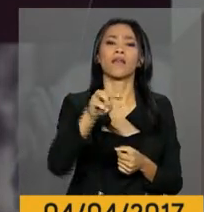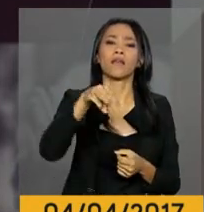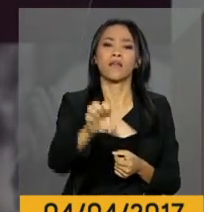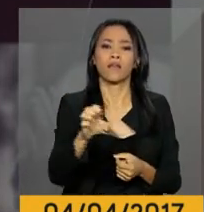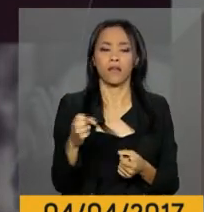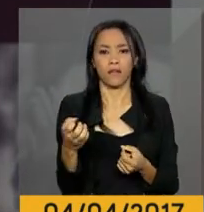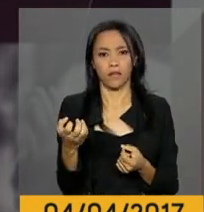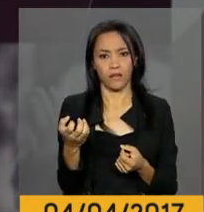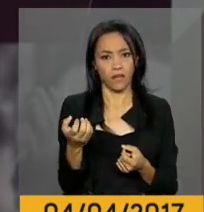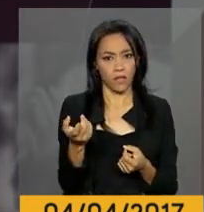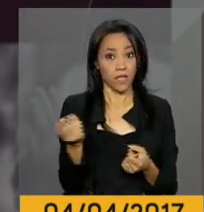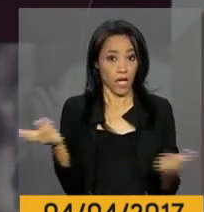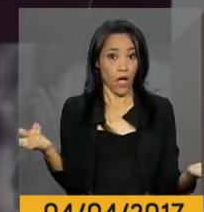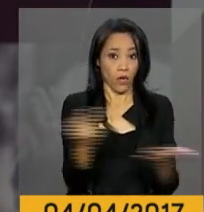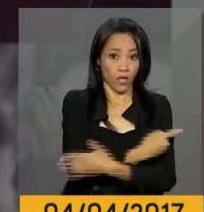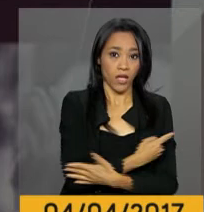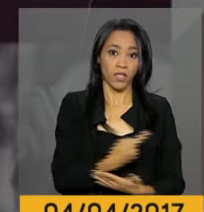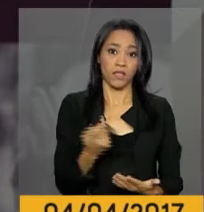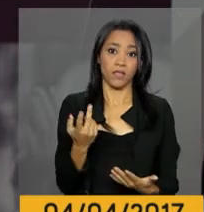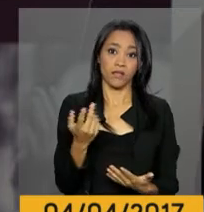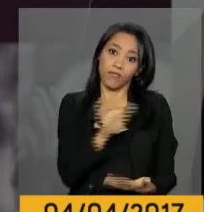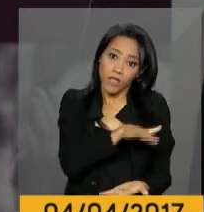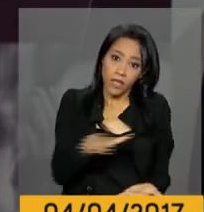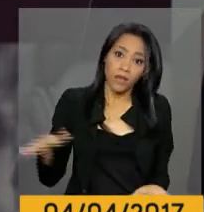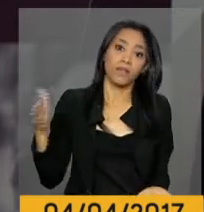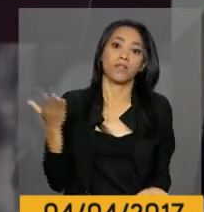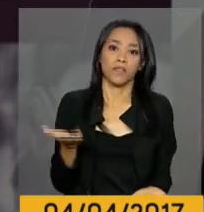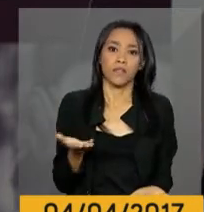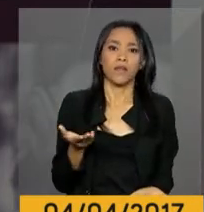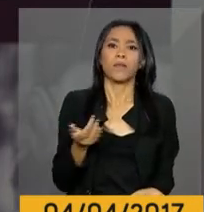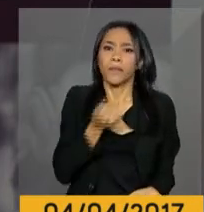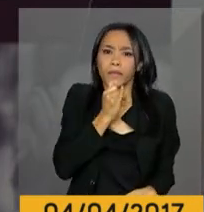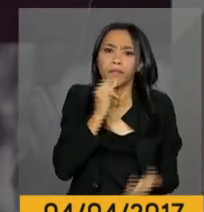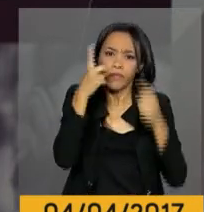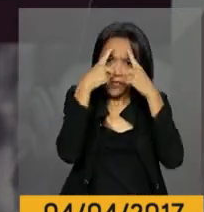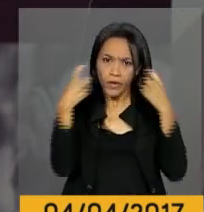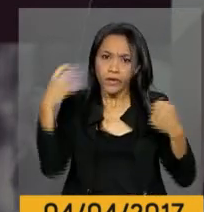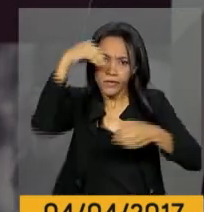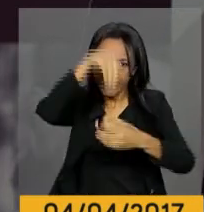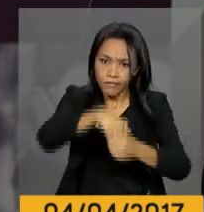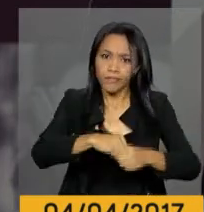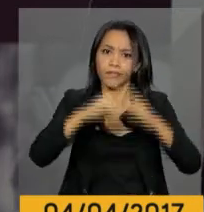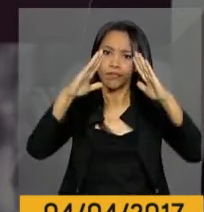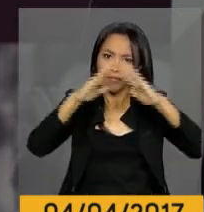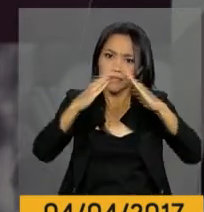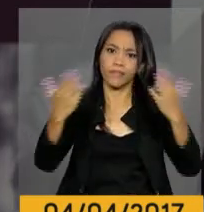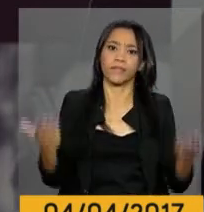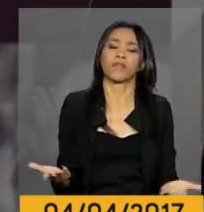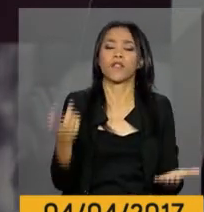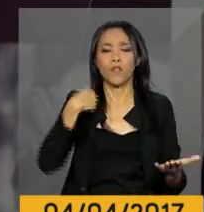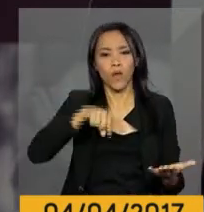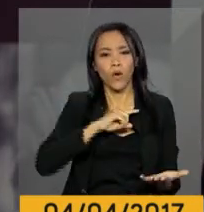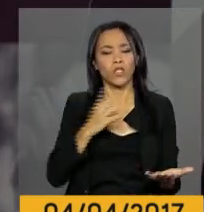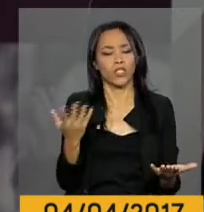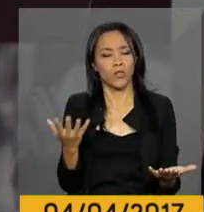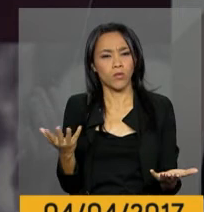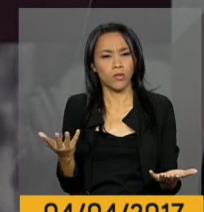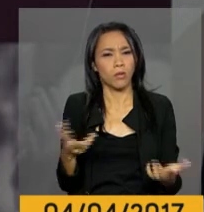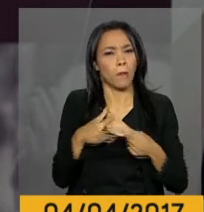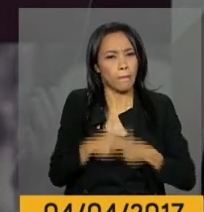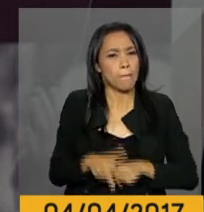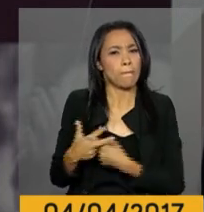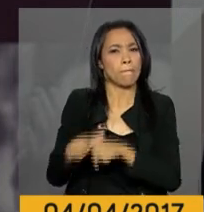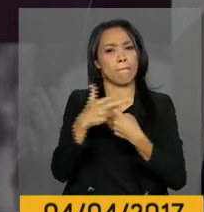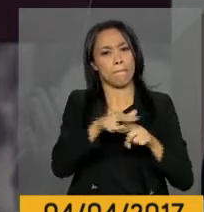rigor os crimes envolvendo crianças, inclusive a violência doméstica. Estamos aprimorando nossa capacidade